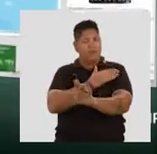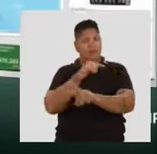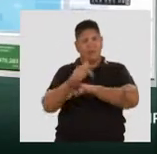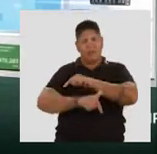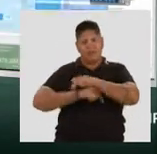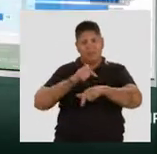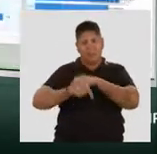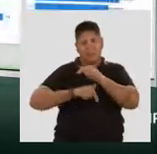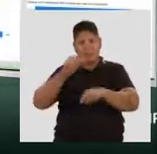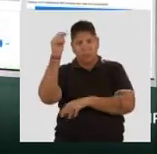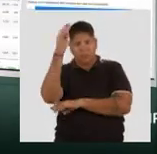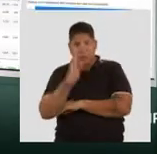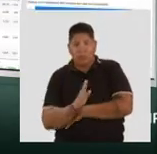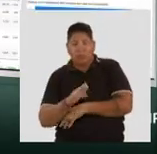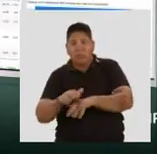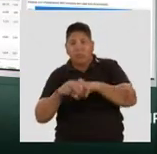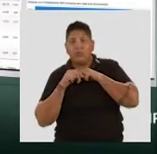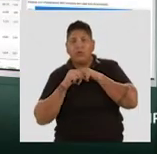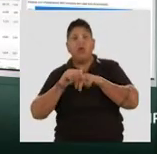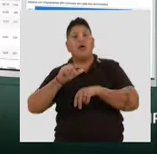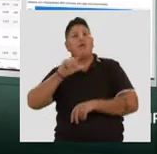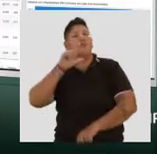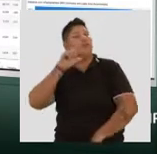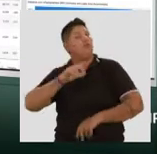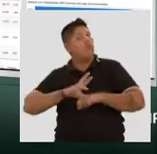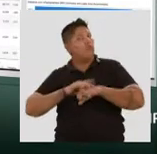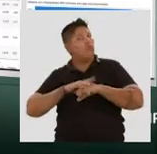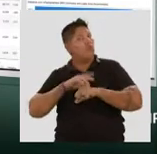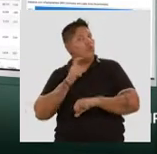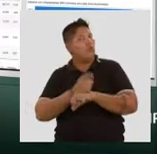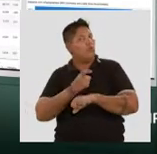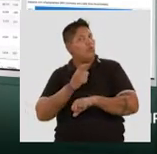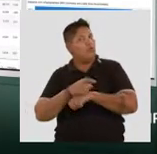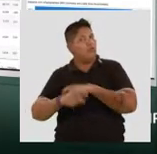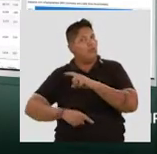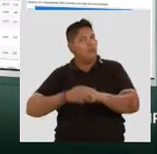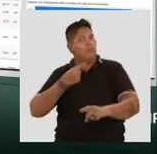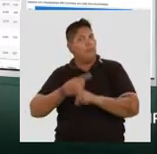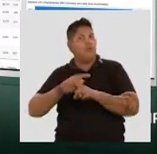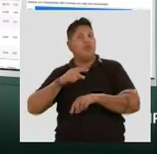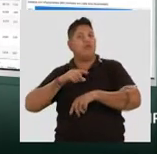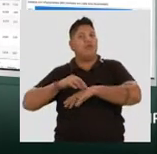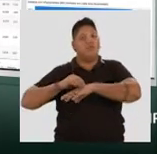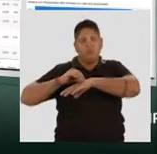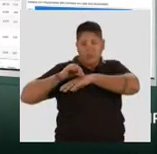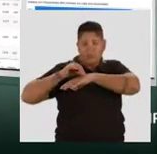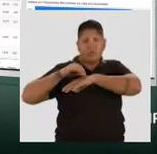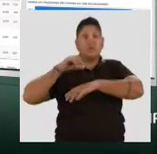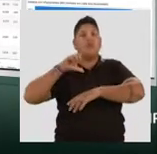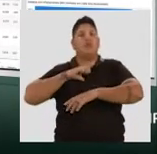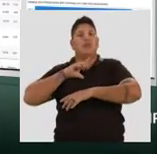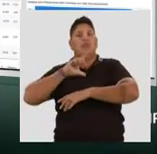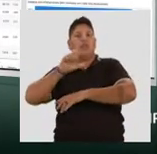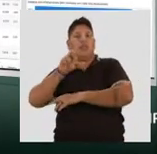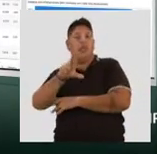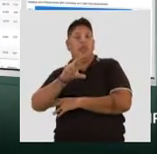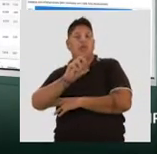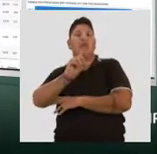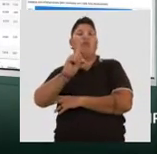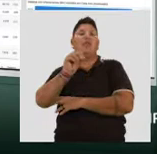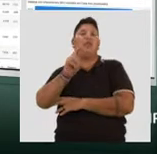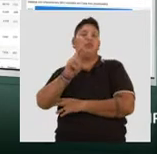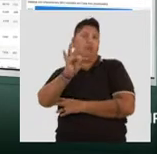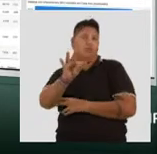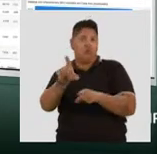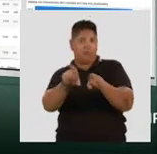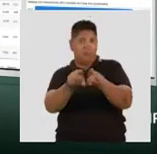pessoas foram afastadas do trabalho no Brasil por doenças osteomusculares e do tecido conjuntivo, onde se encaixam